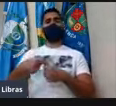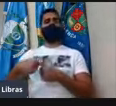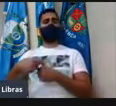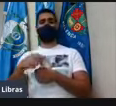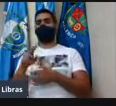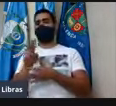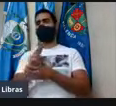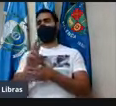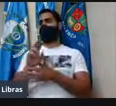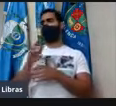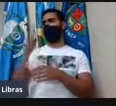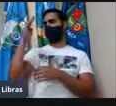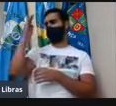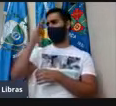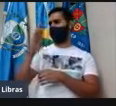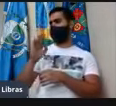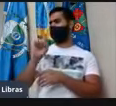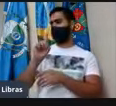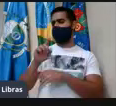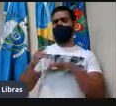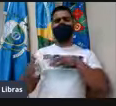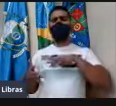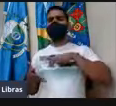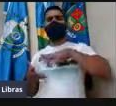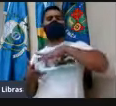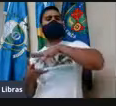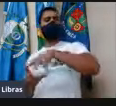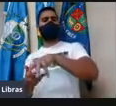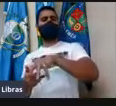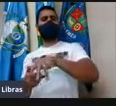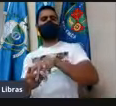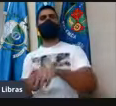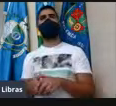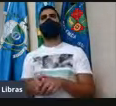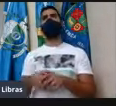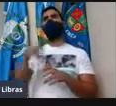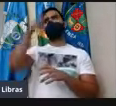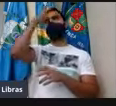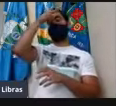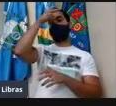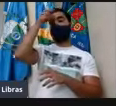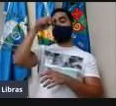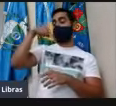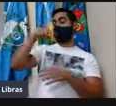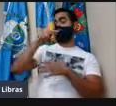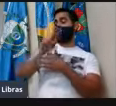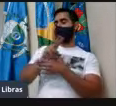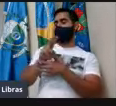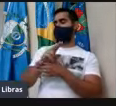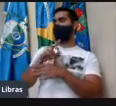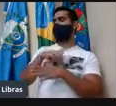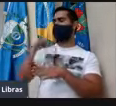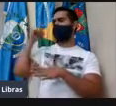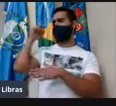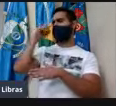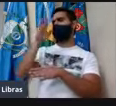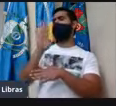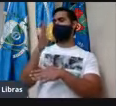Brasil. O prefeito Fernandinho Graça, além das dificuldades que ele